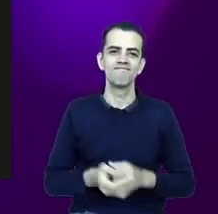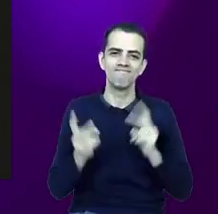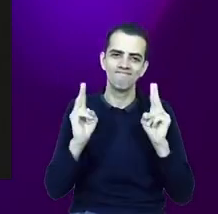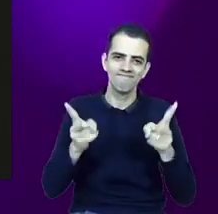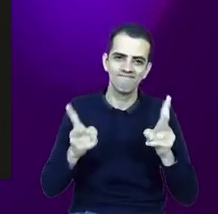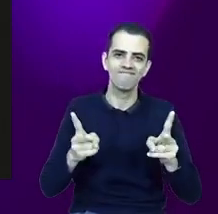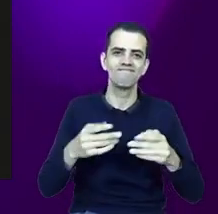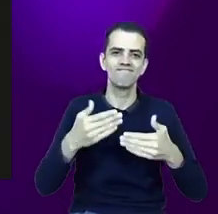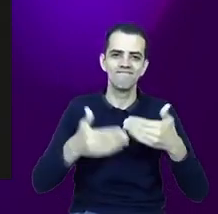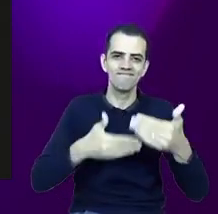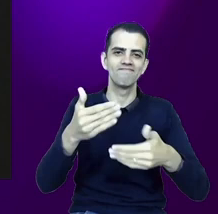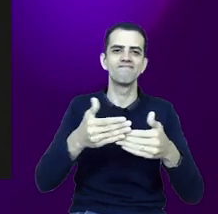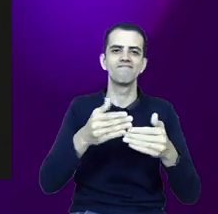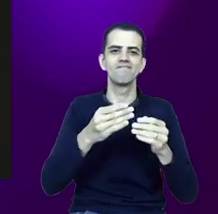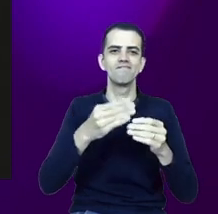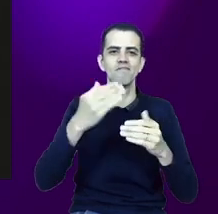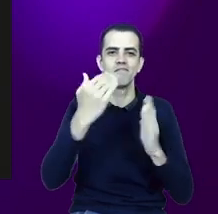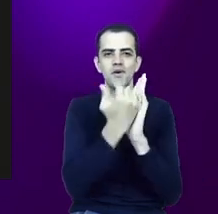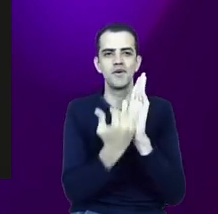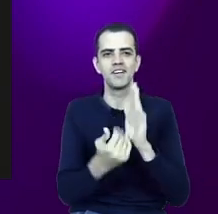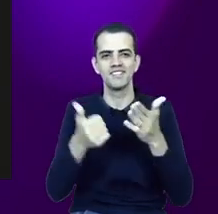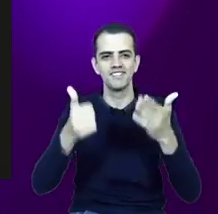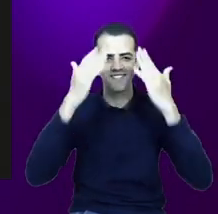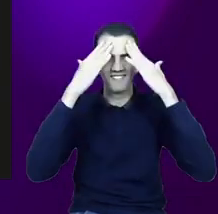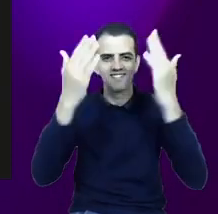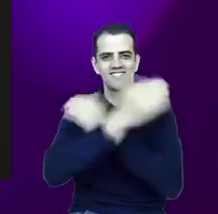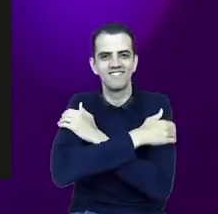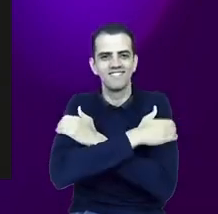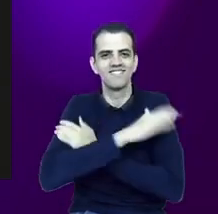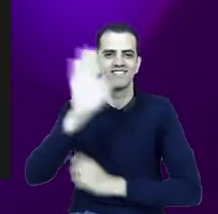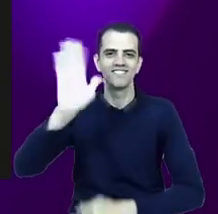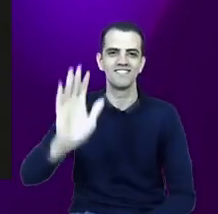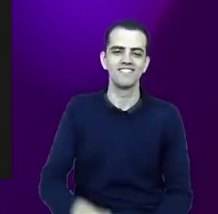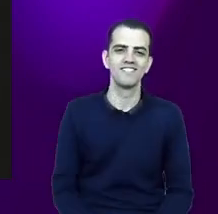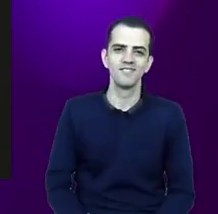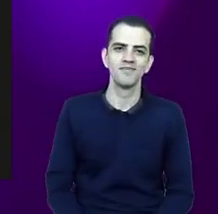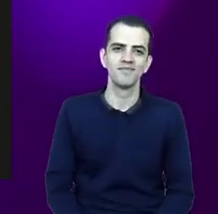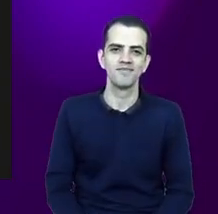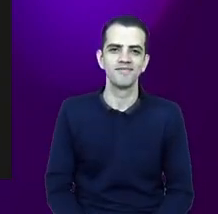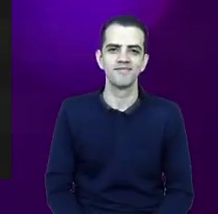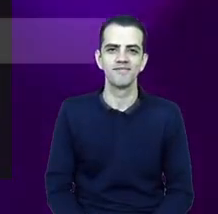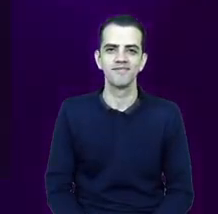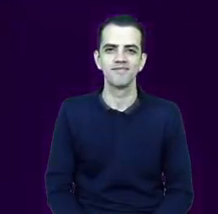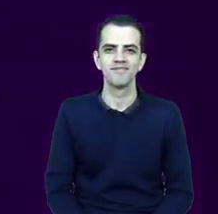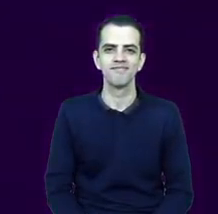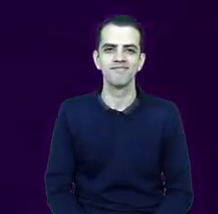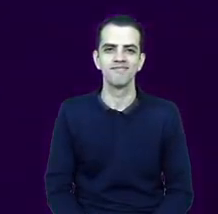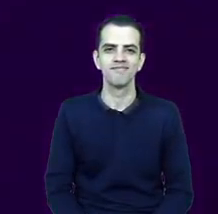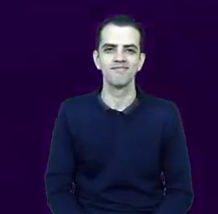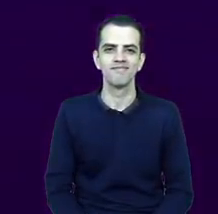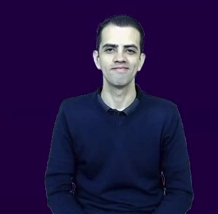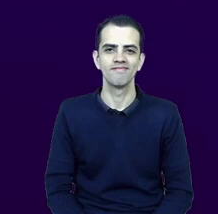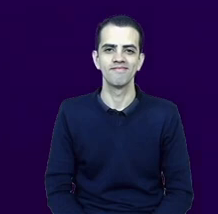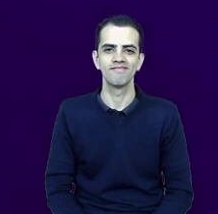na programação do terceiro Summit. Um abraço a todos.